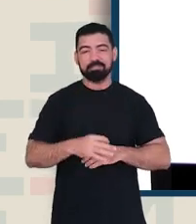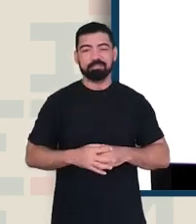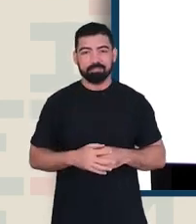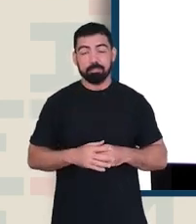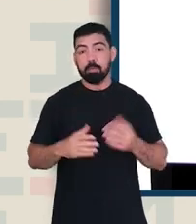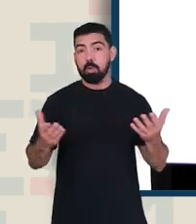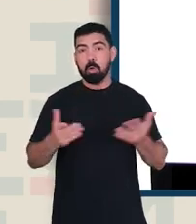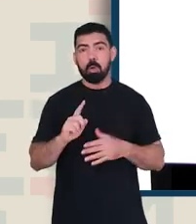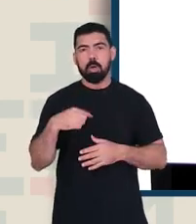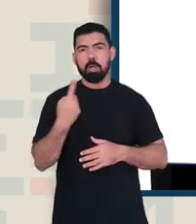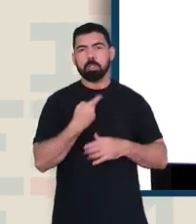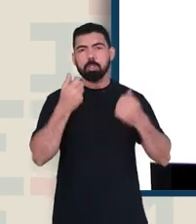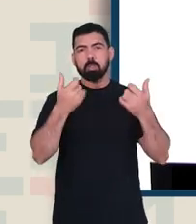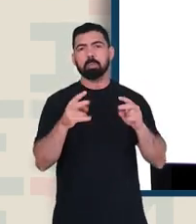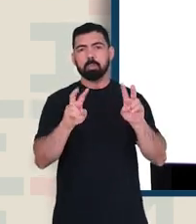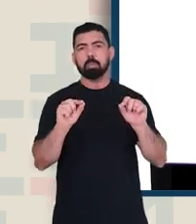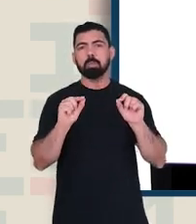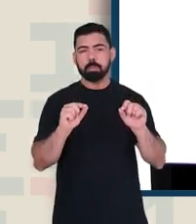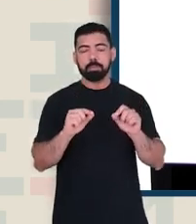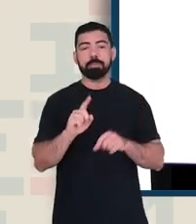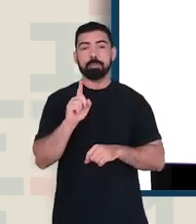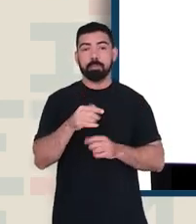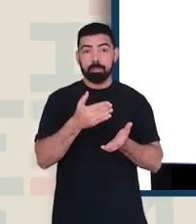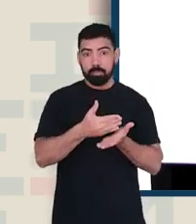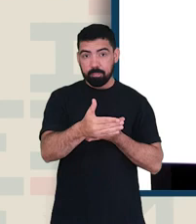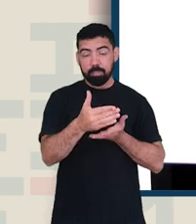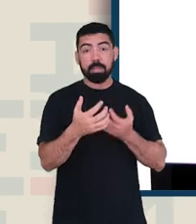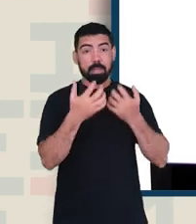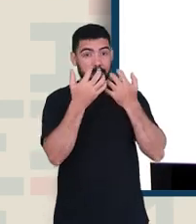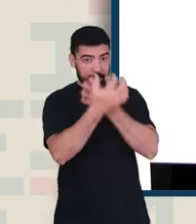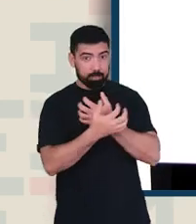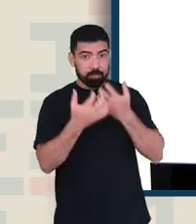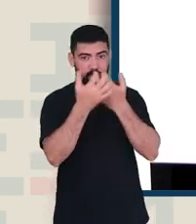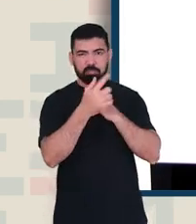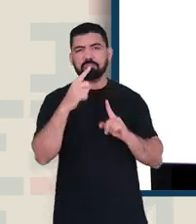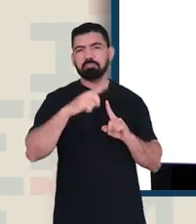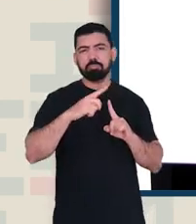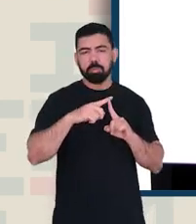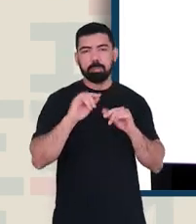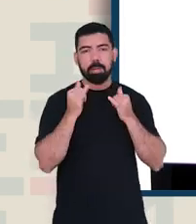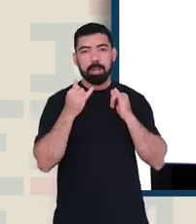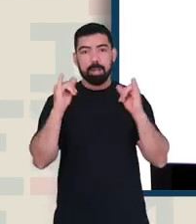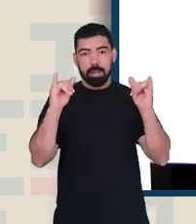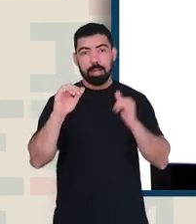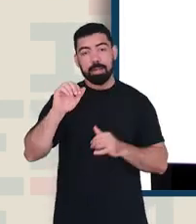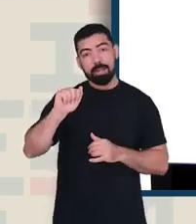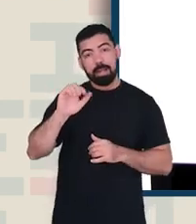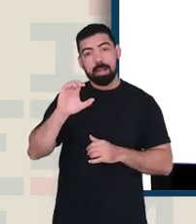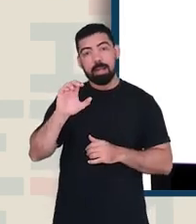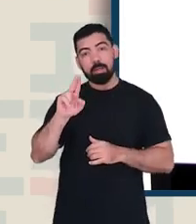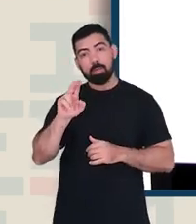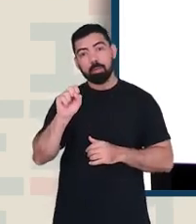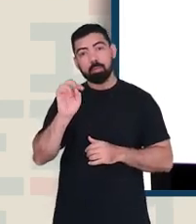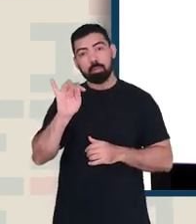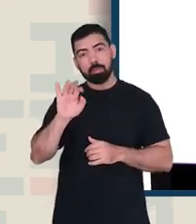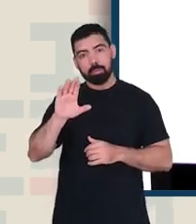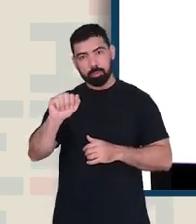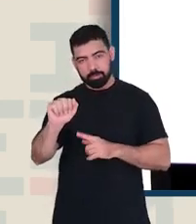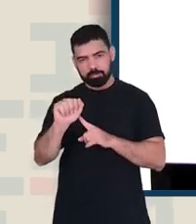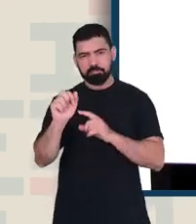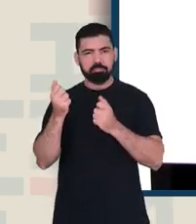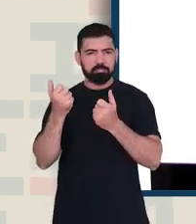Então hoje vamos falar um pouco de introdução à música eletroacústica. Vou fazer primeiro uma